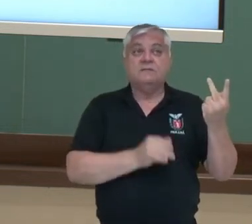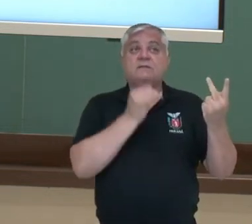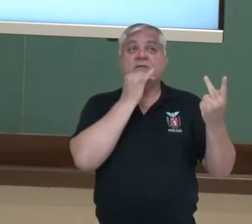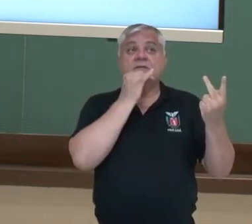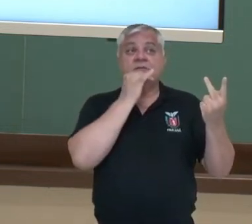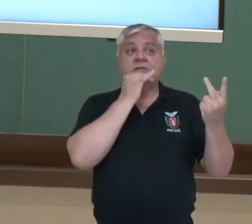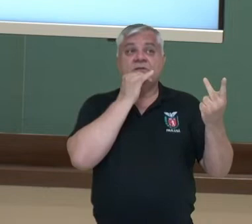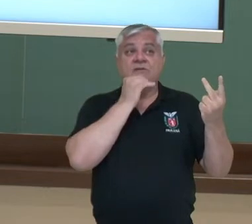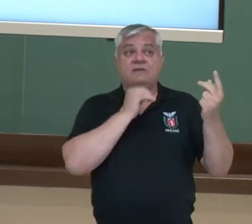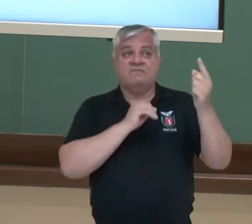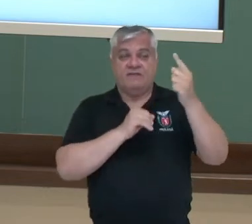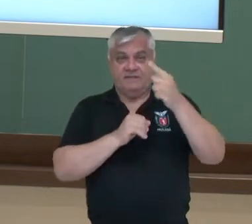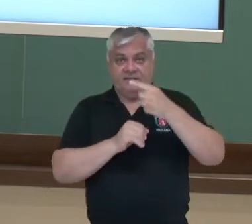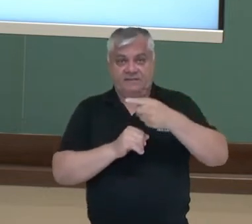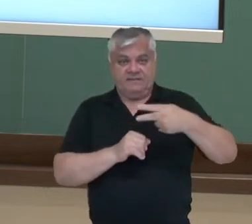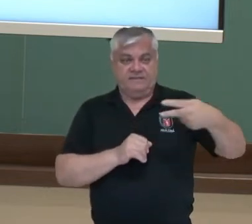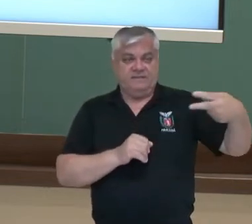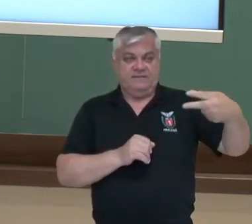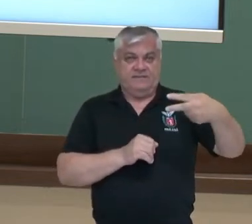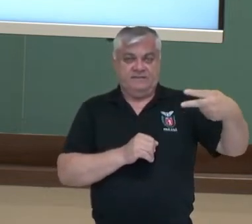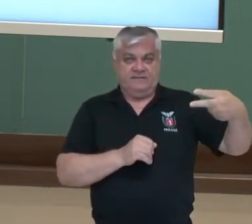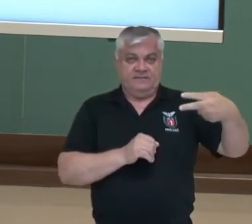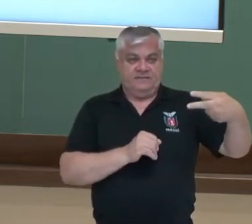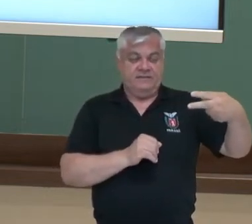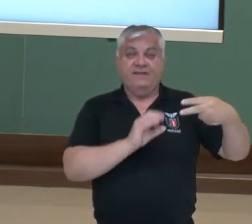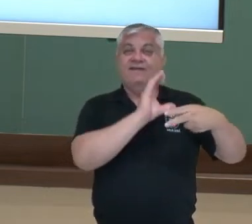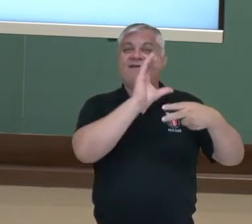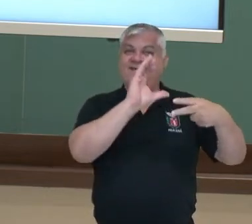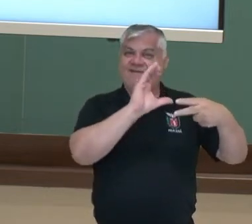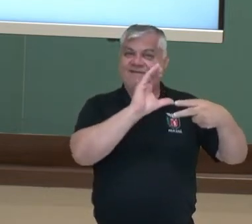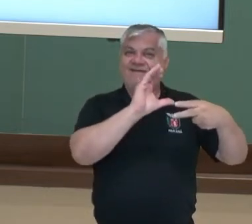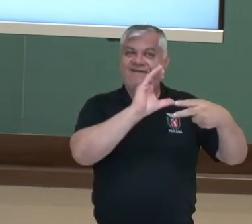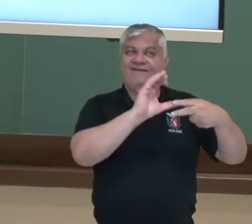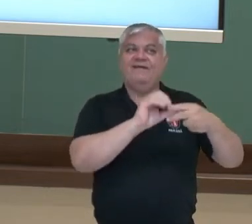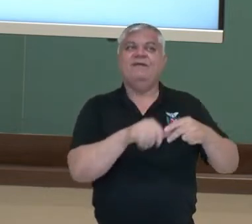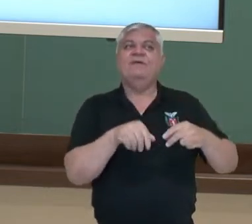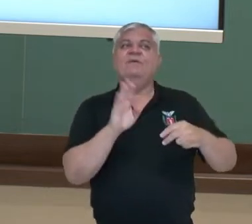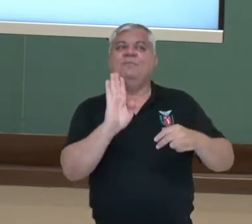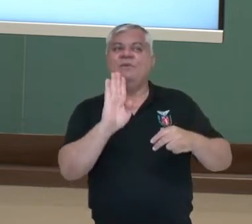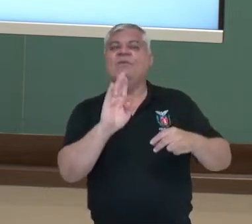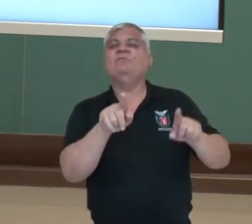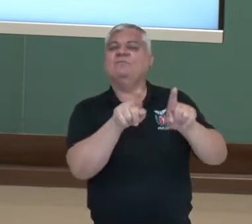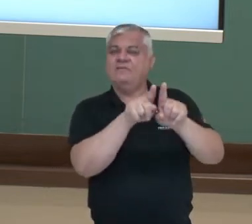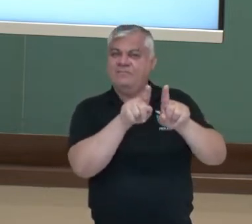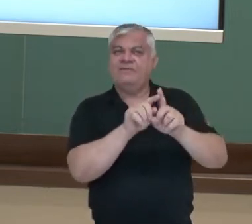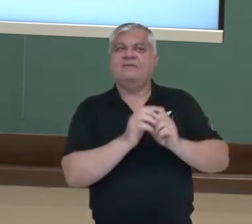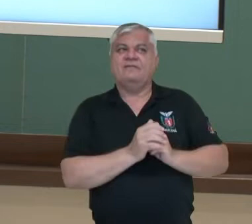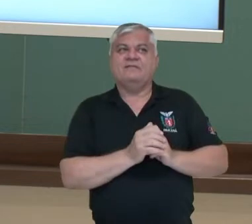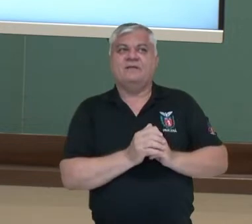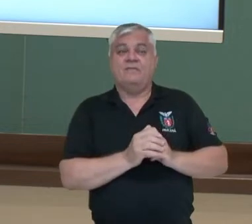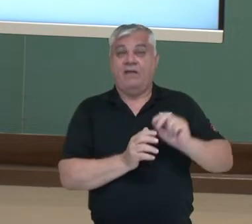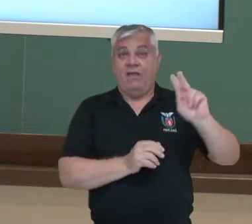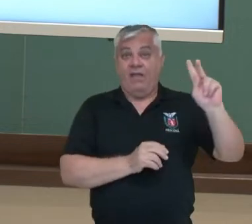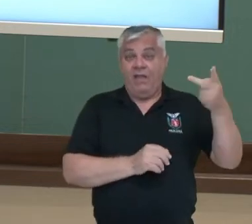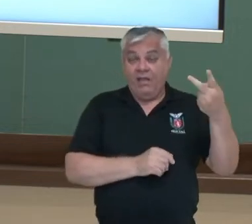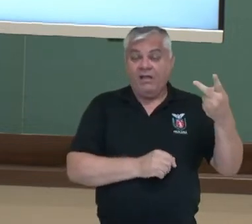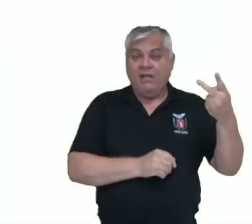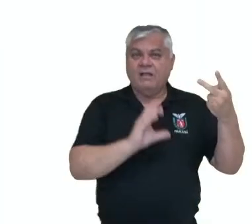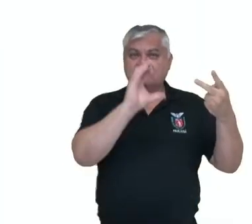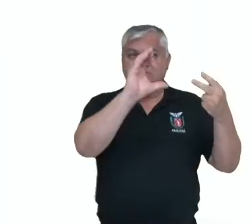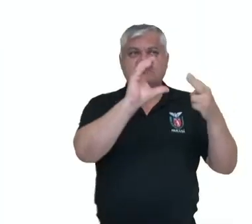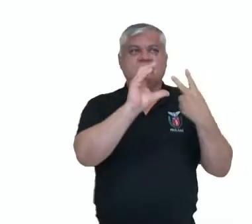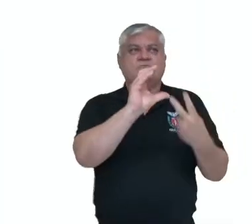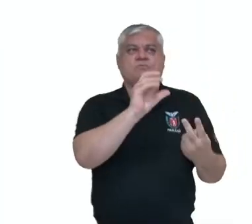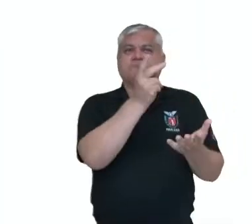ele vai ligar-se ao carbono e o bromo vai ligar-se a esse carbono. Sempre aqui os da